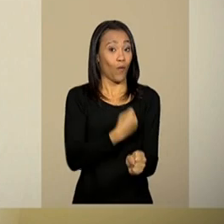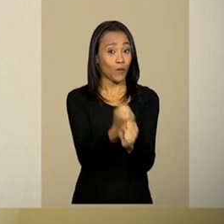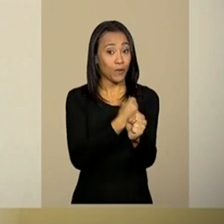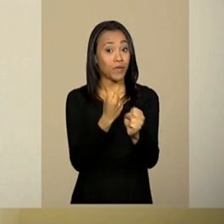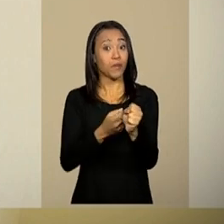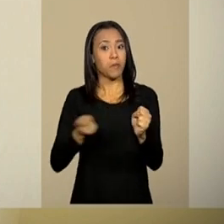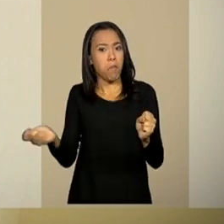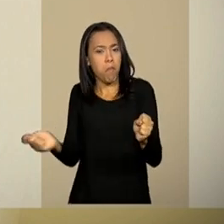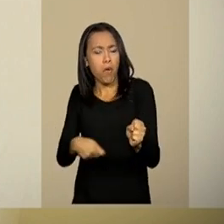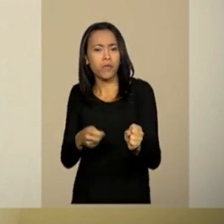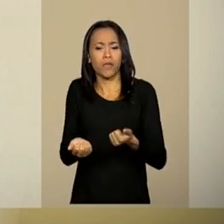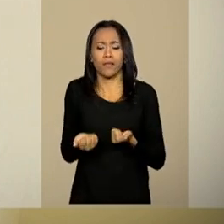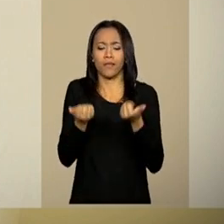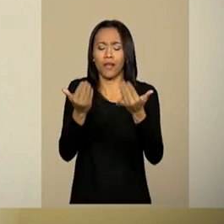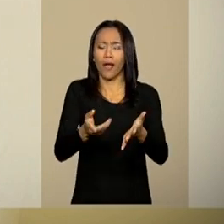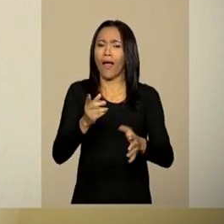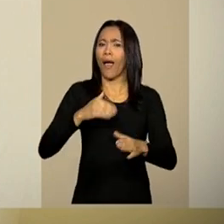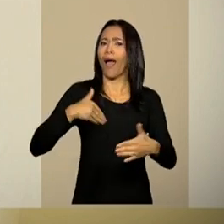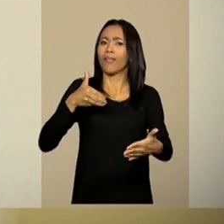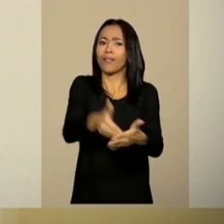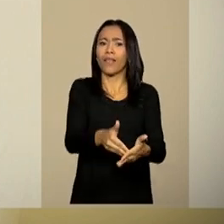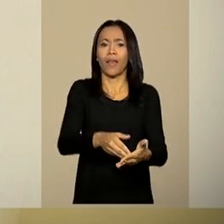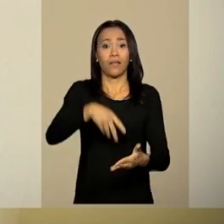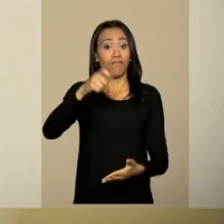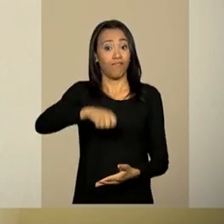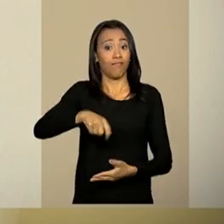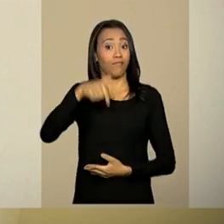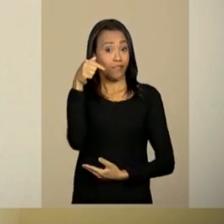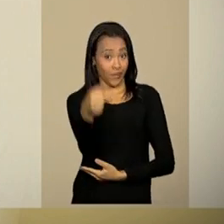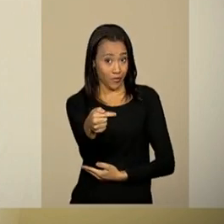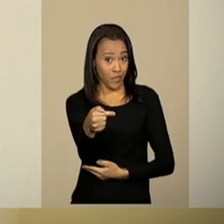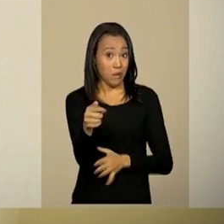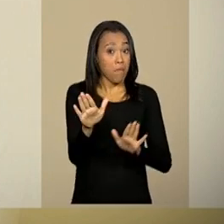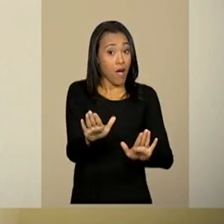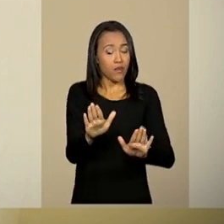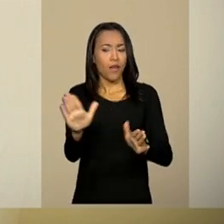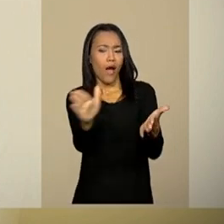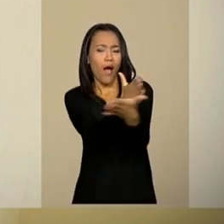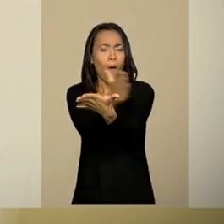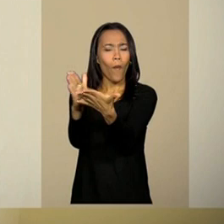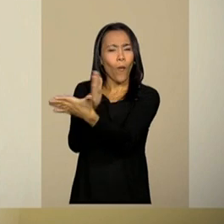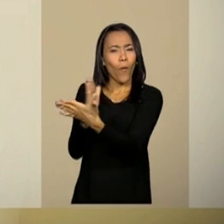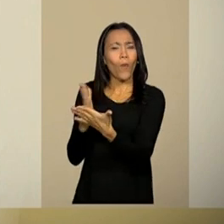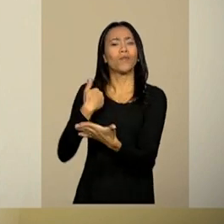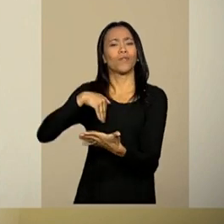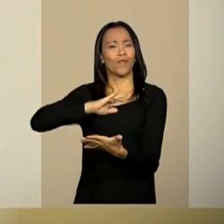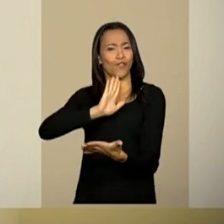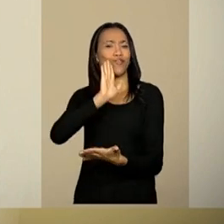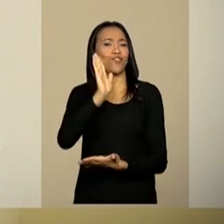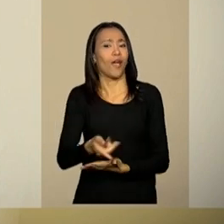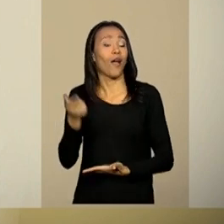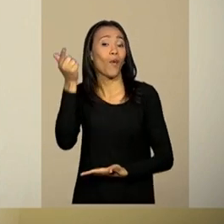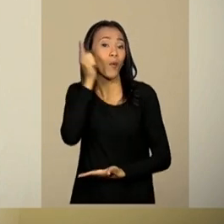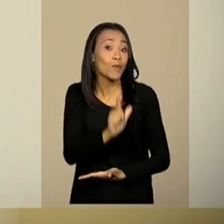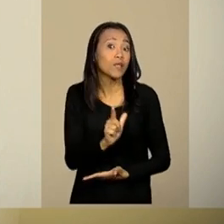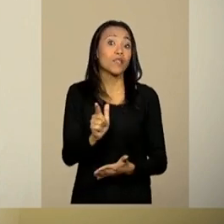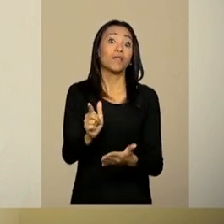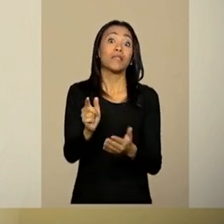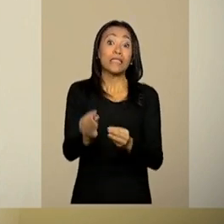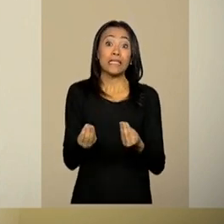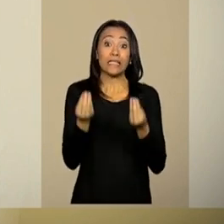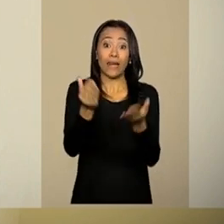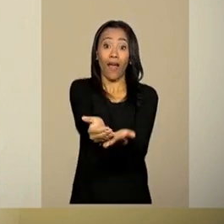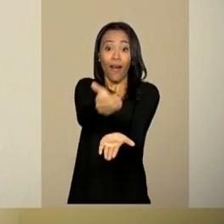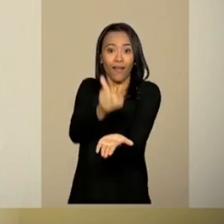entregue uma creche em até 7 meses mas algumas Nós já estamos conseguindo entregar